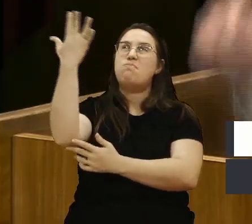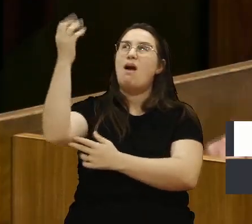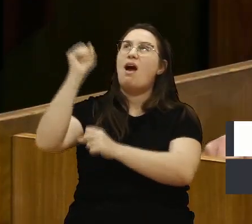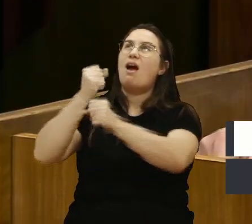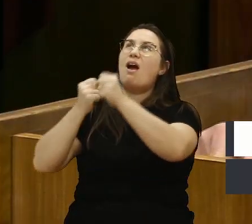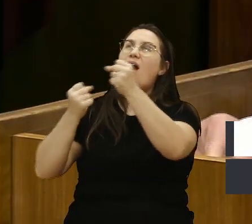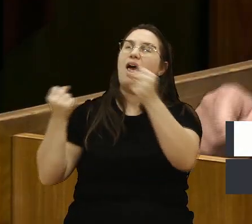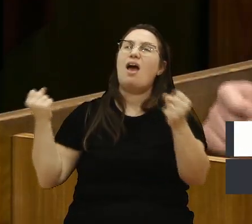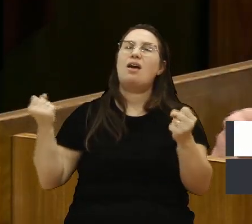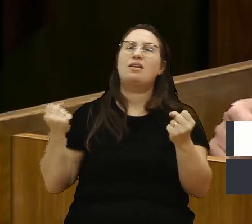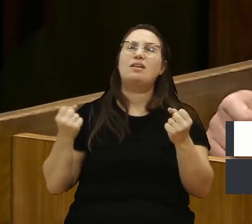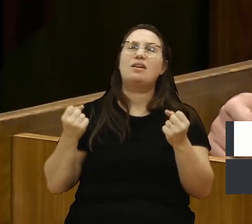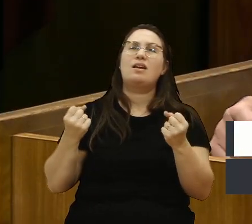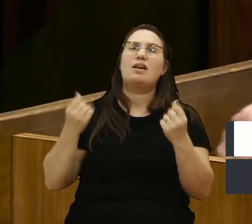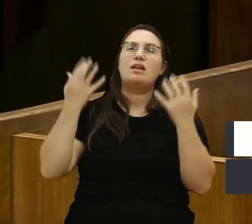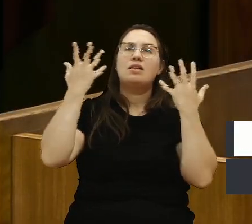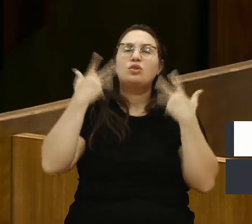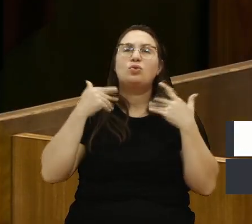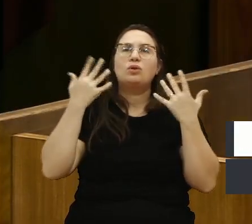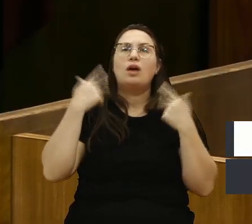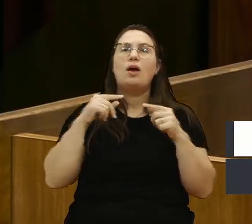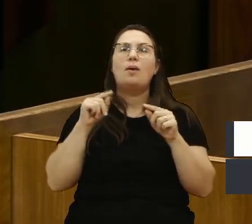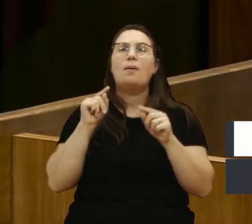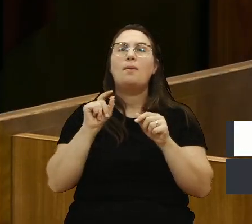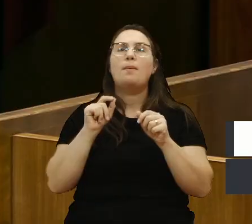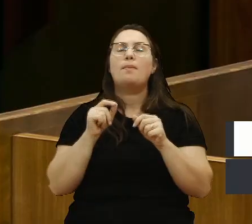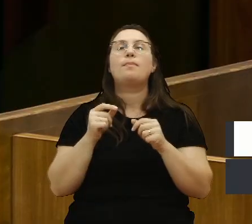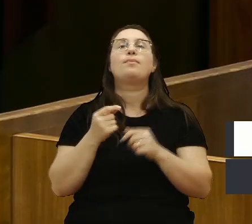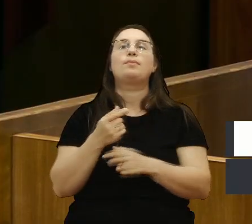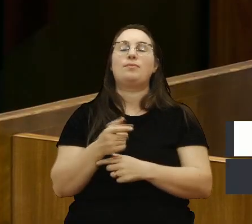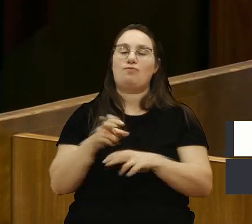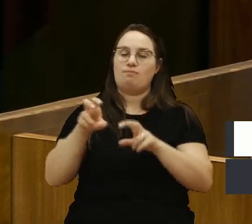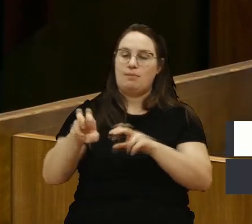mata nativa, para quê? Para fazer um loteamento,